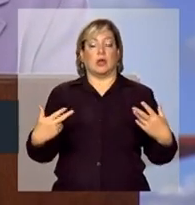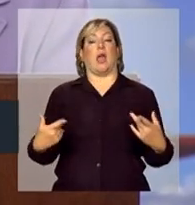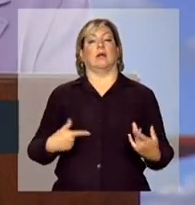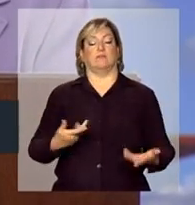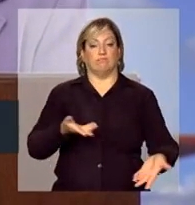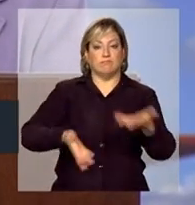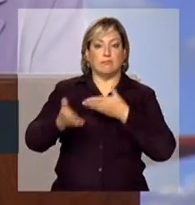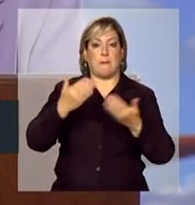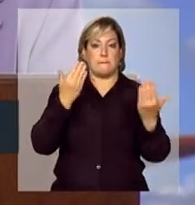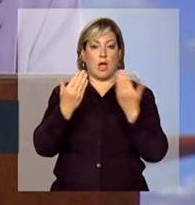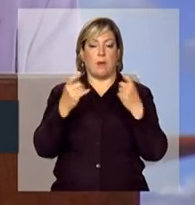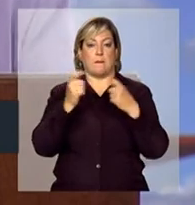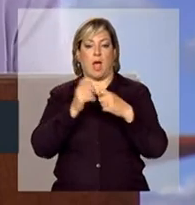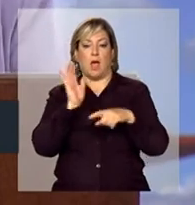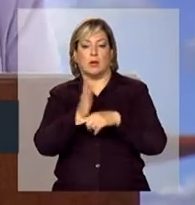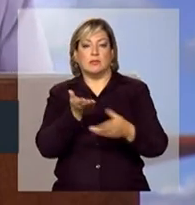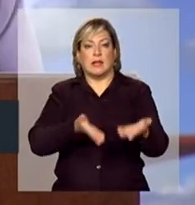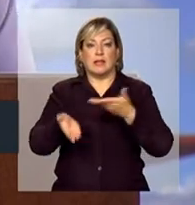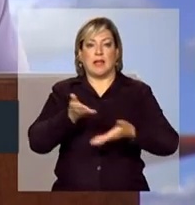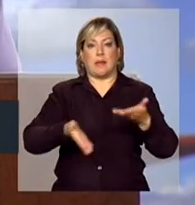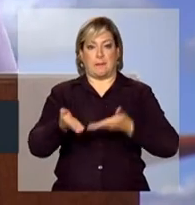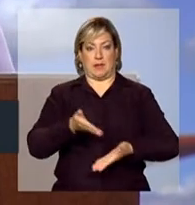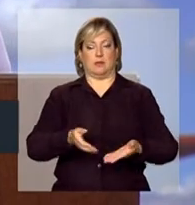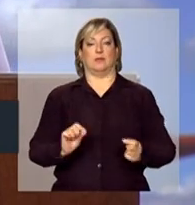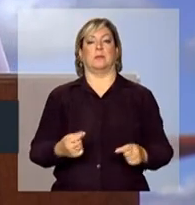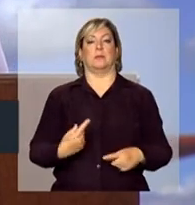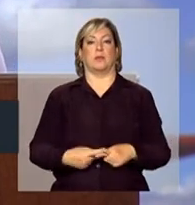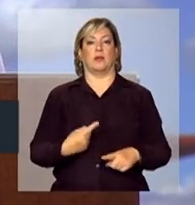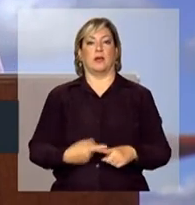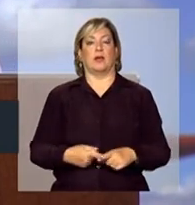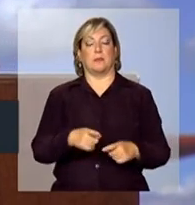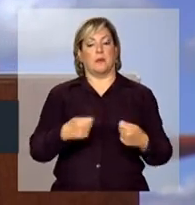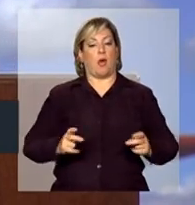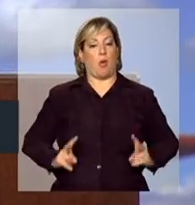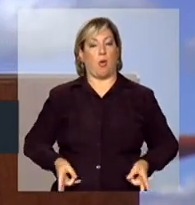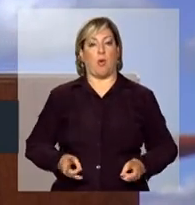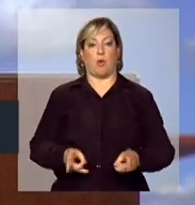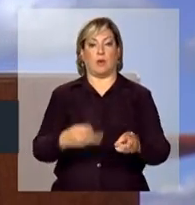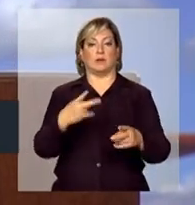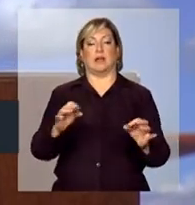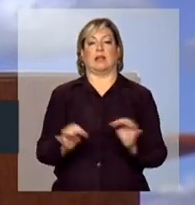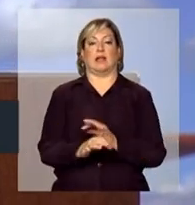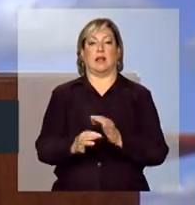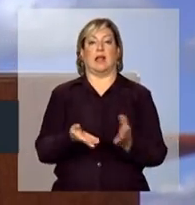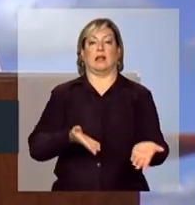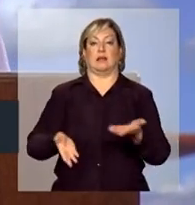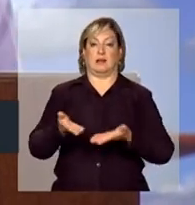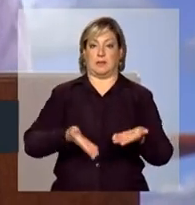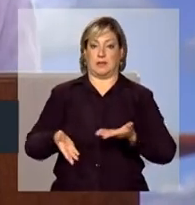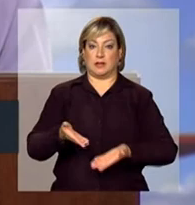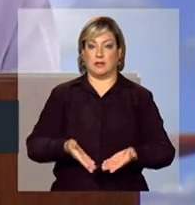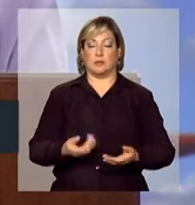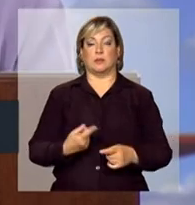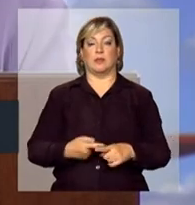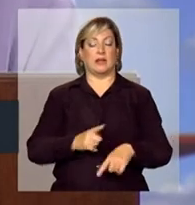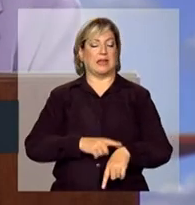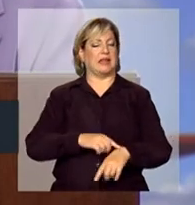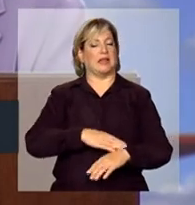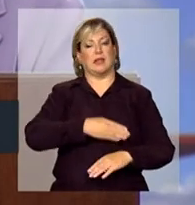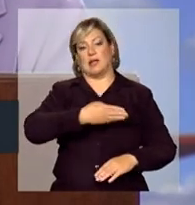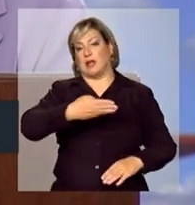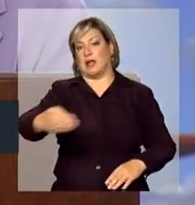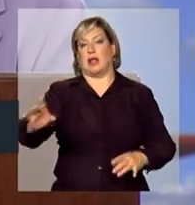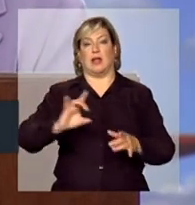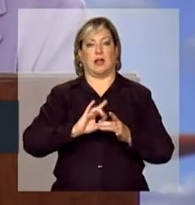terá que ter continuidade em seu tratamento no seu atendimento pelo tempo